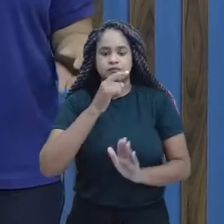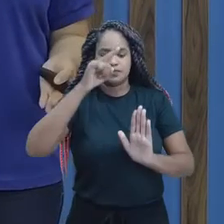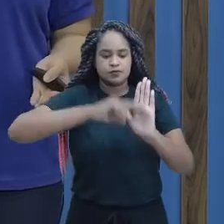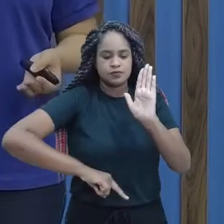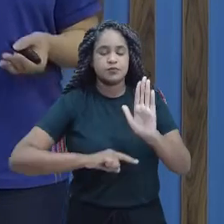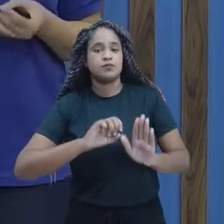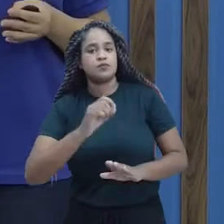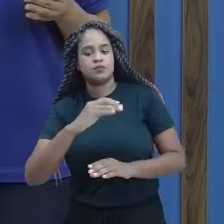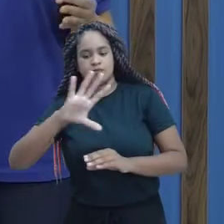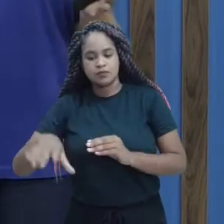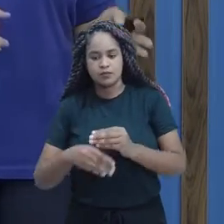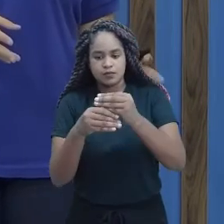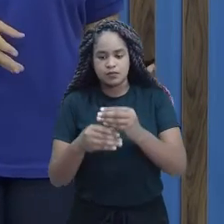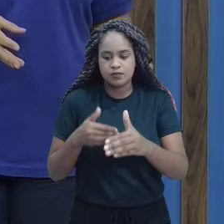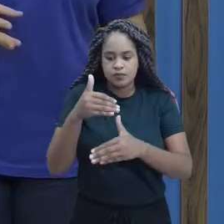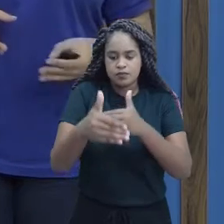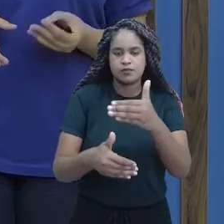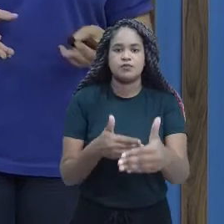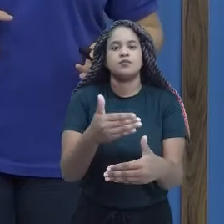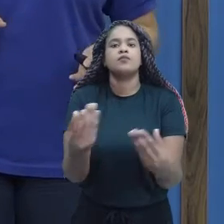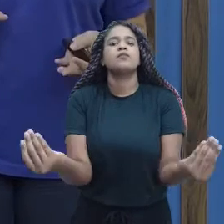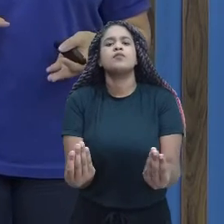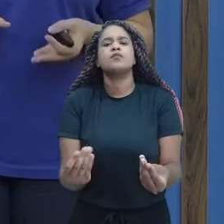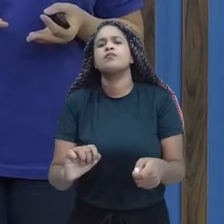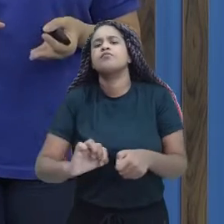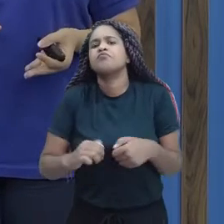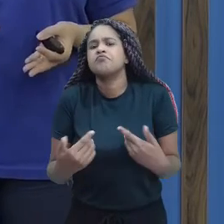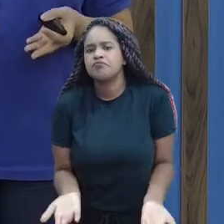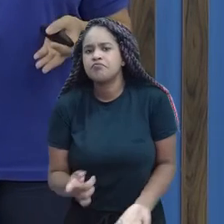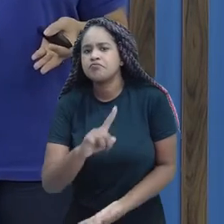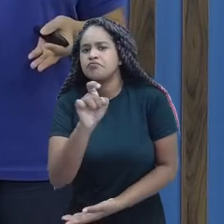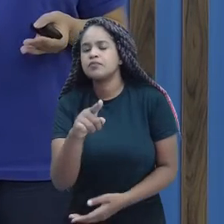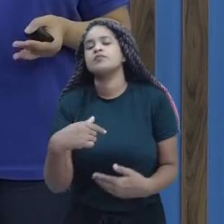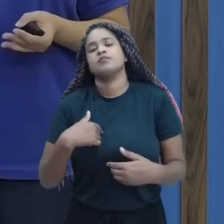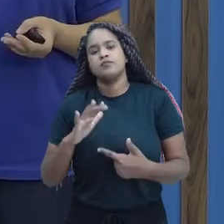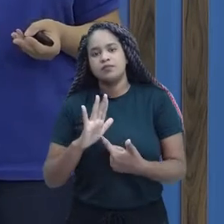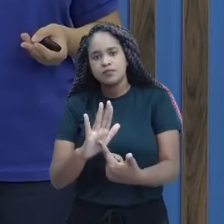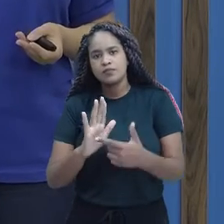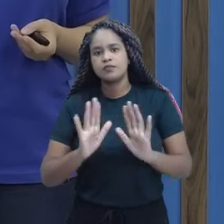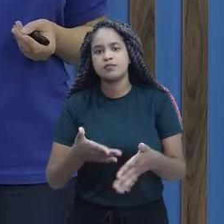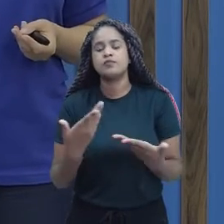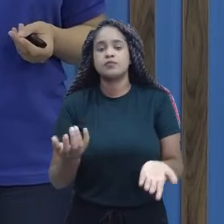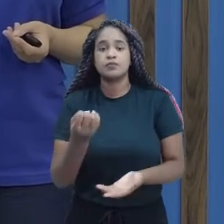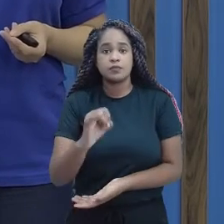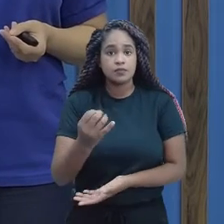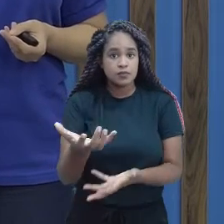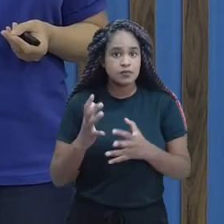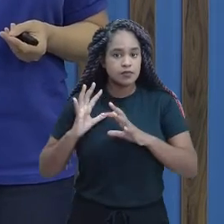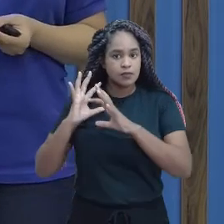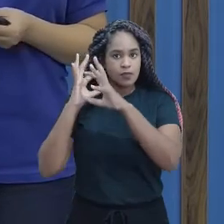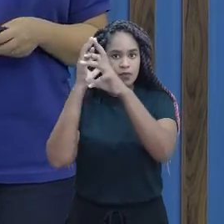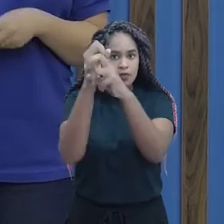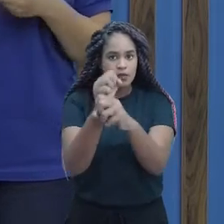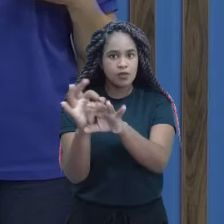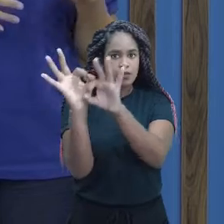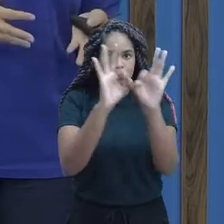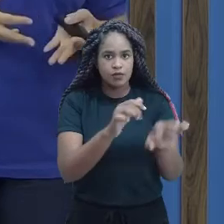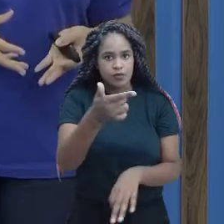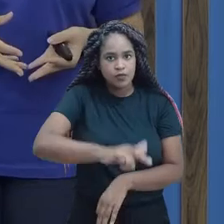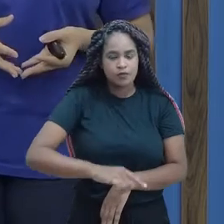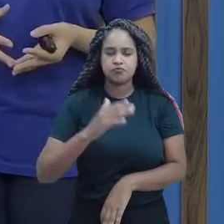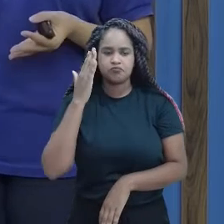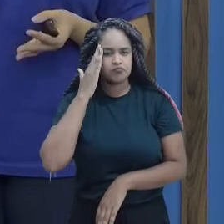ou acréscimos, um atrás do outro, de que maneira a gente pode calcular isso, tá certo? Então, se você quiser revisar alguma aula, se você não